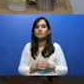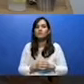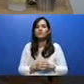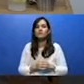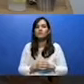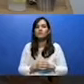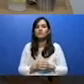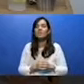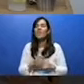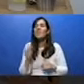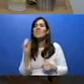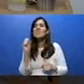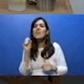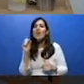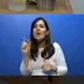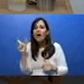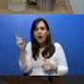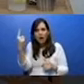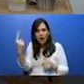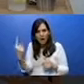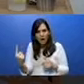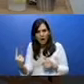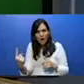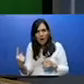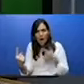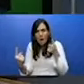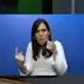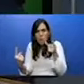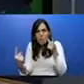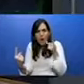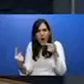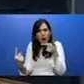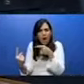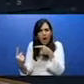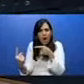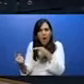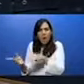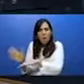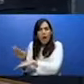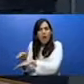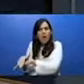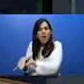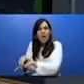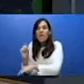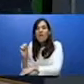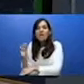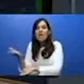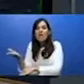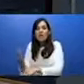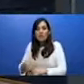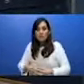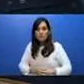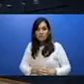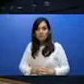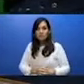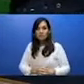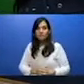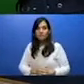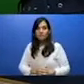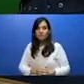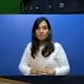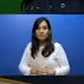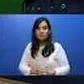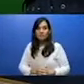Quem é a mulher chamada Mona Lisa? O que era a mulher chamada Mona Lisa, crianças? Bom, nós já vimos